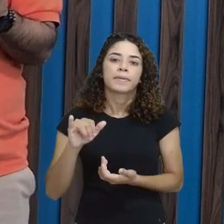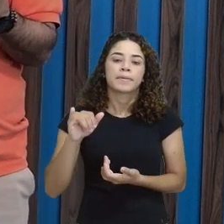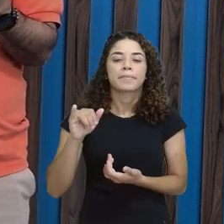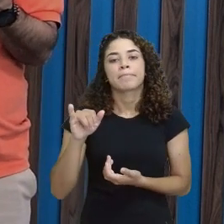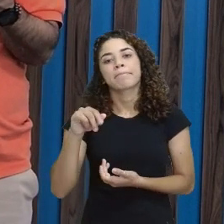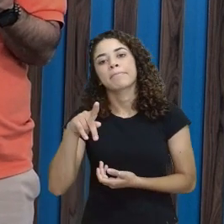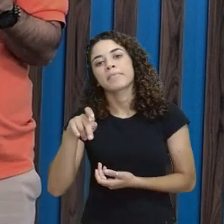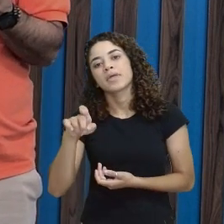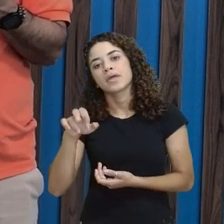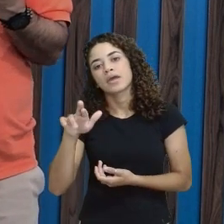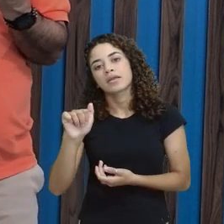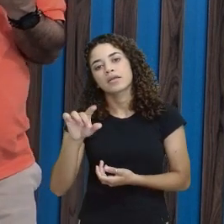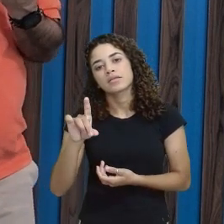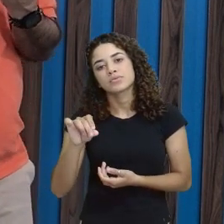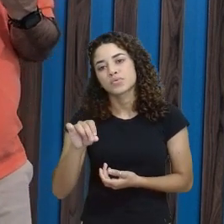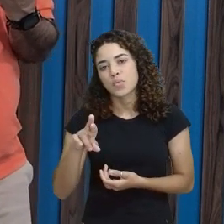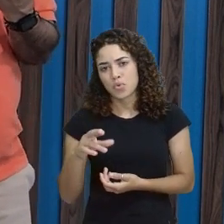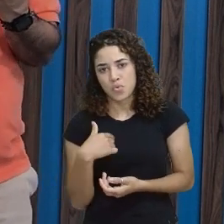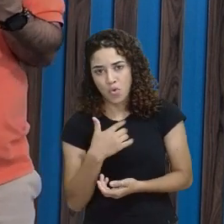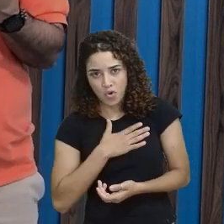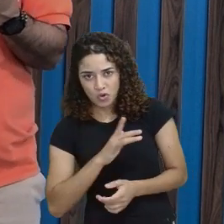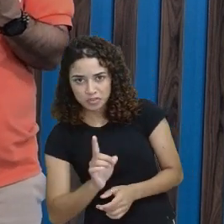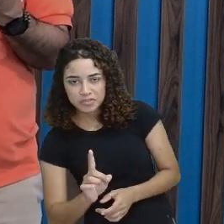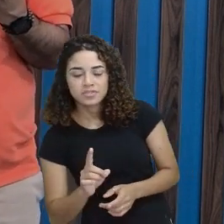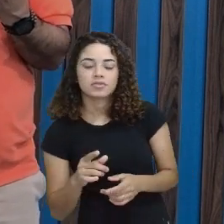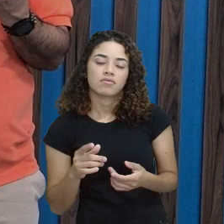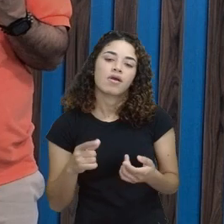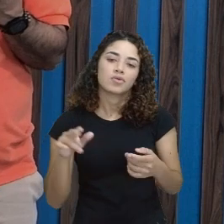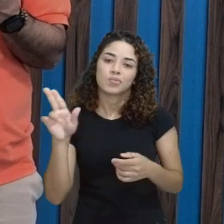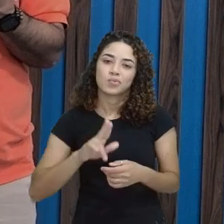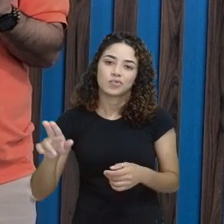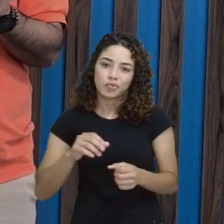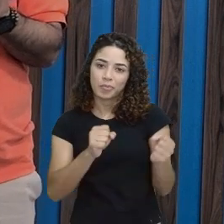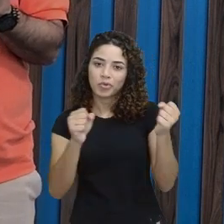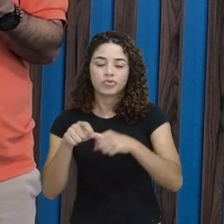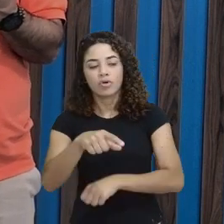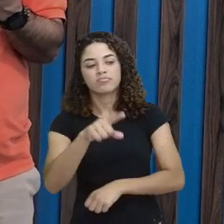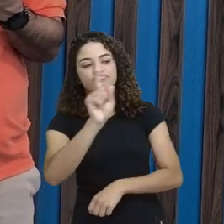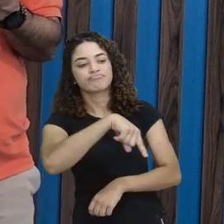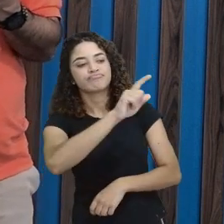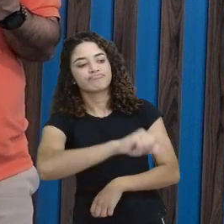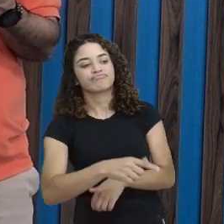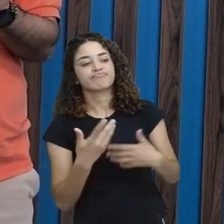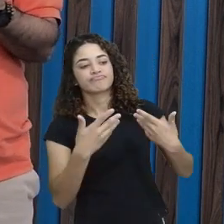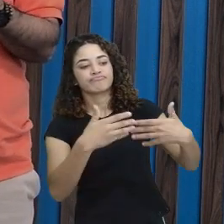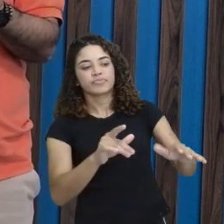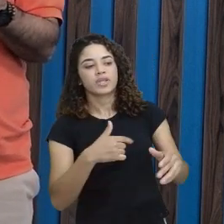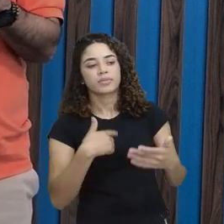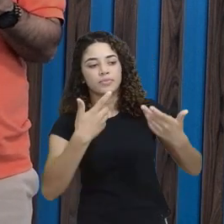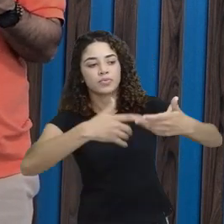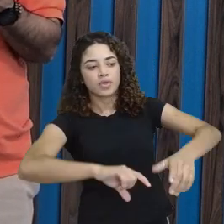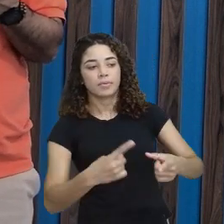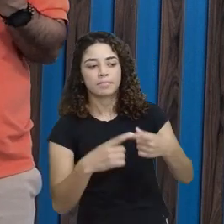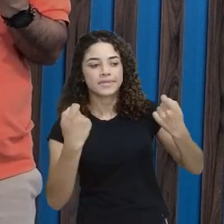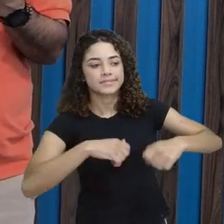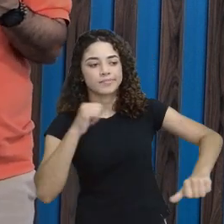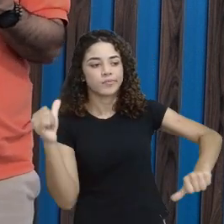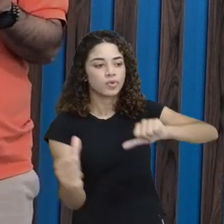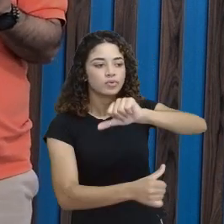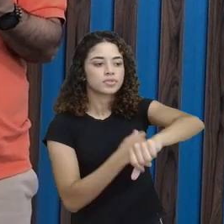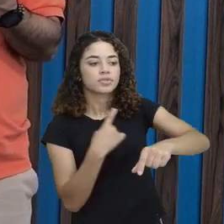gostou muito daquela lei ali, usava o poder moderador para dizer, está barrado aqui, vamos refazer porque isso